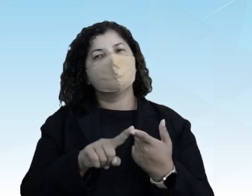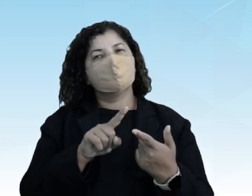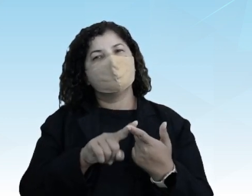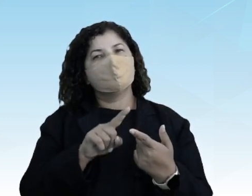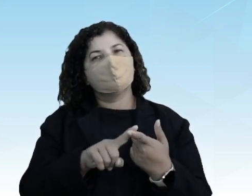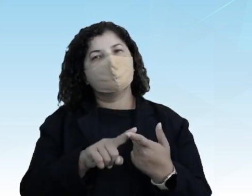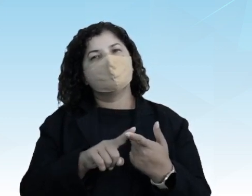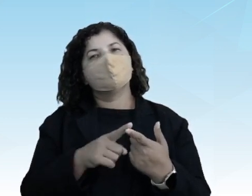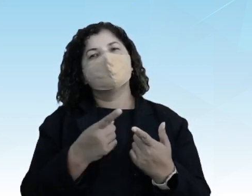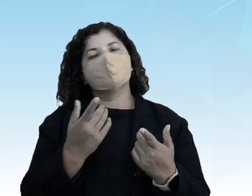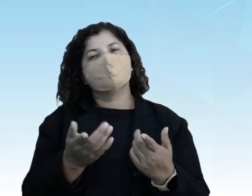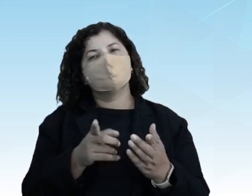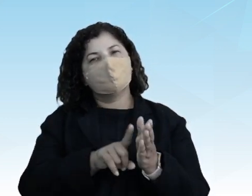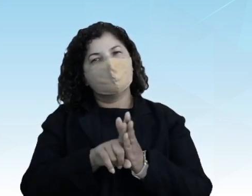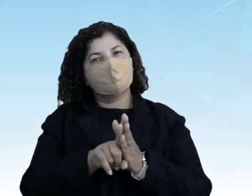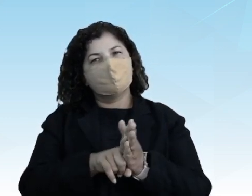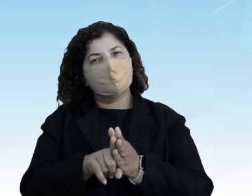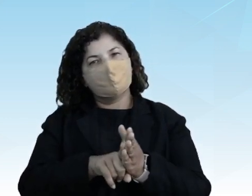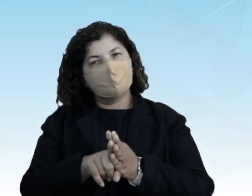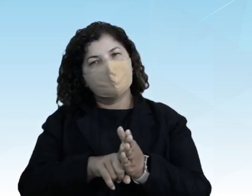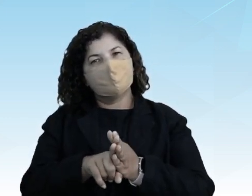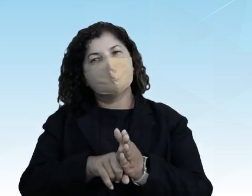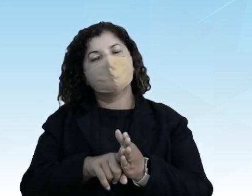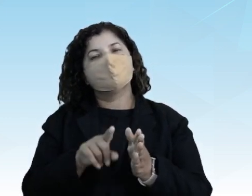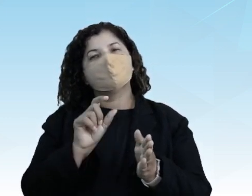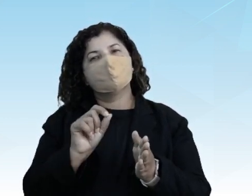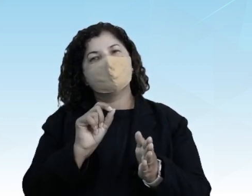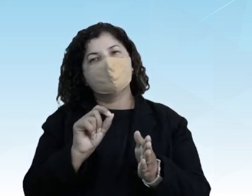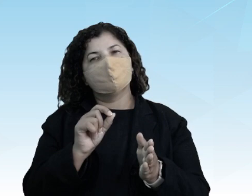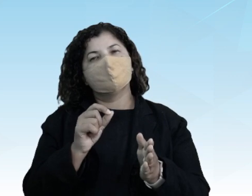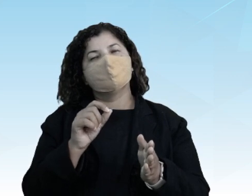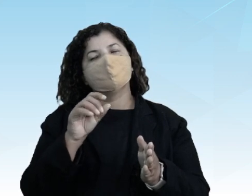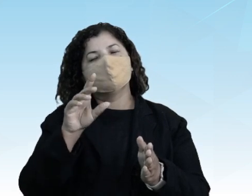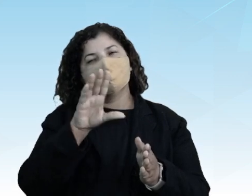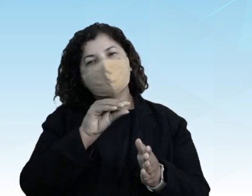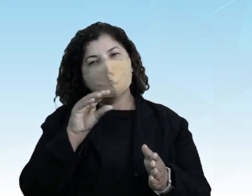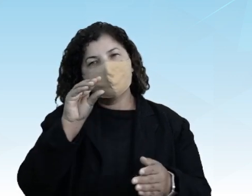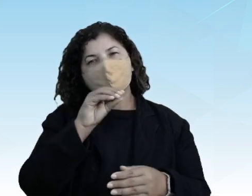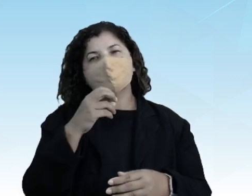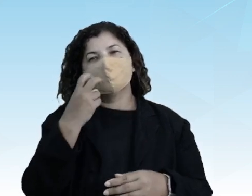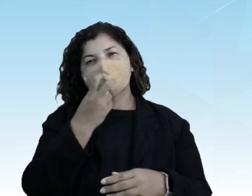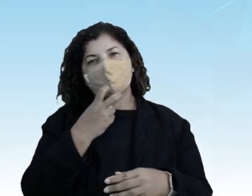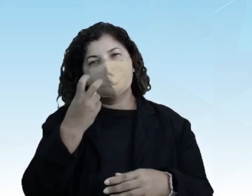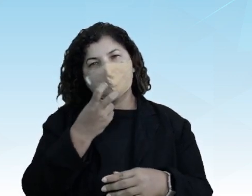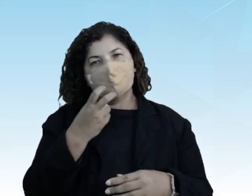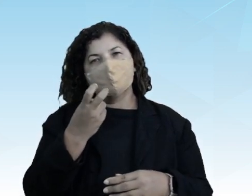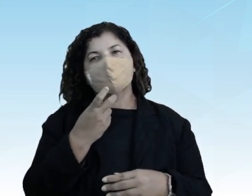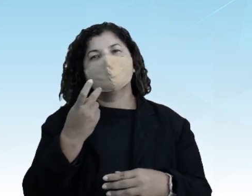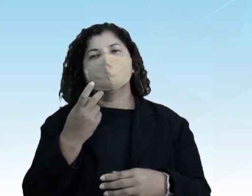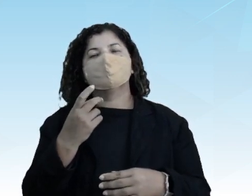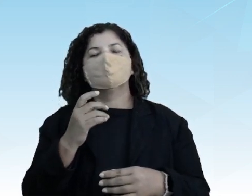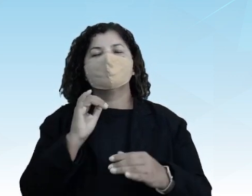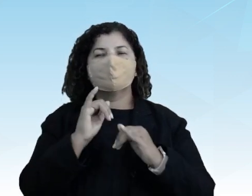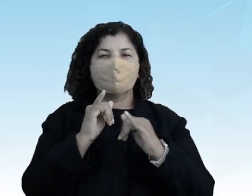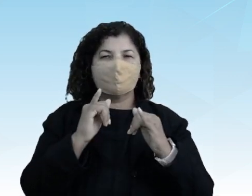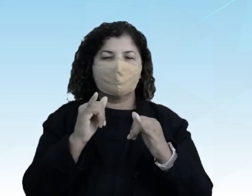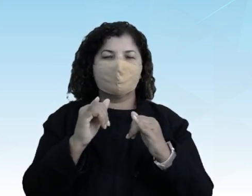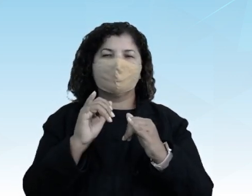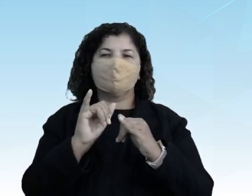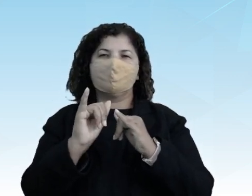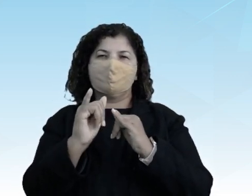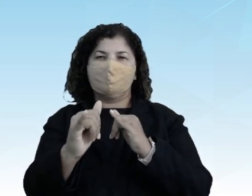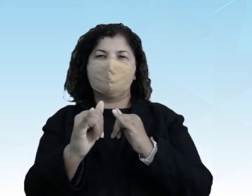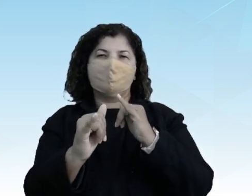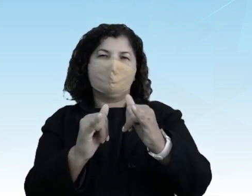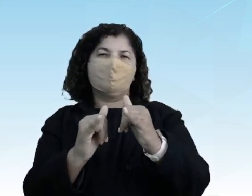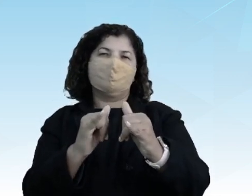importância para os estudos históricos, é o relato oral, né? Também chamado de história oral, a história de um povo,